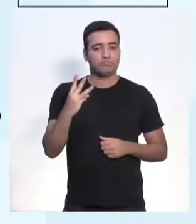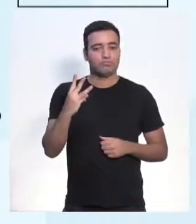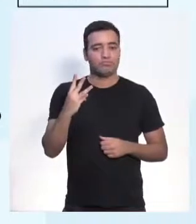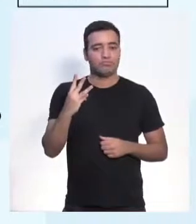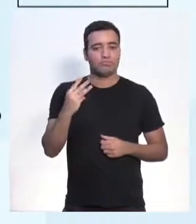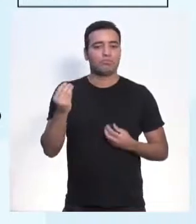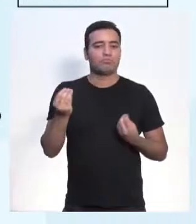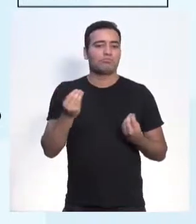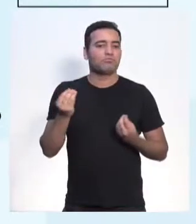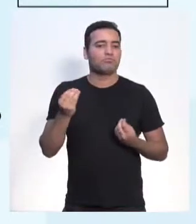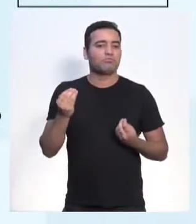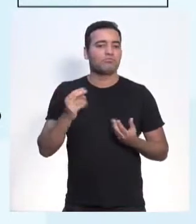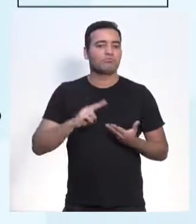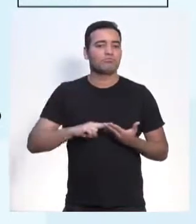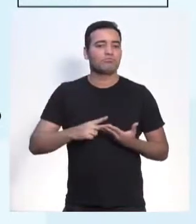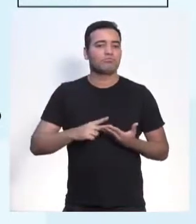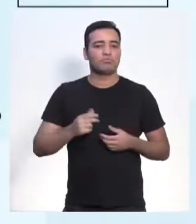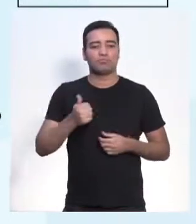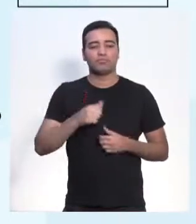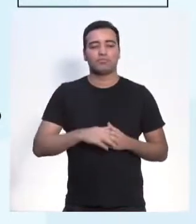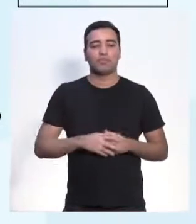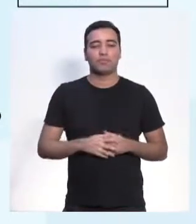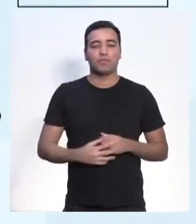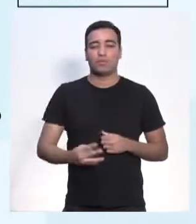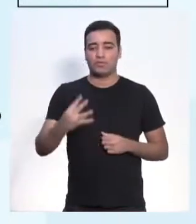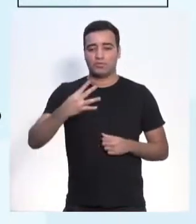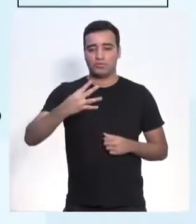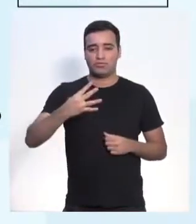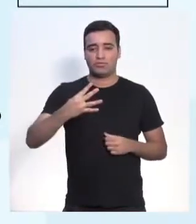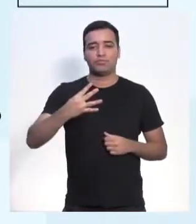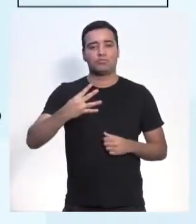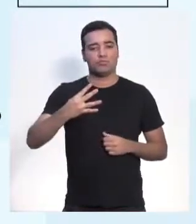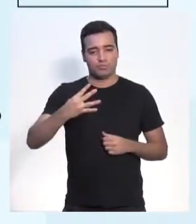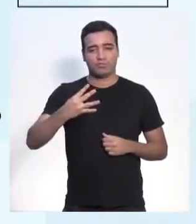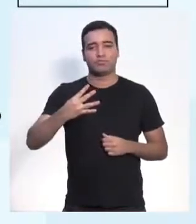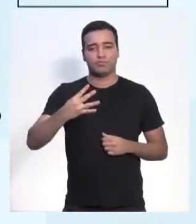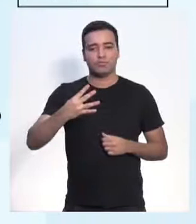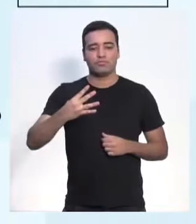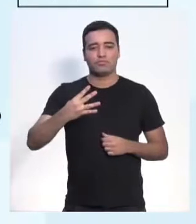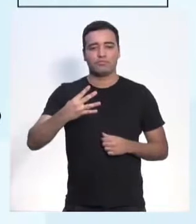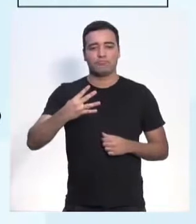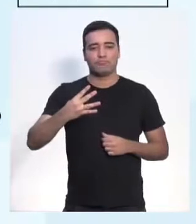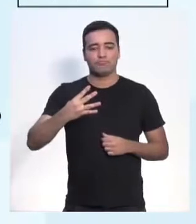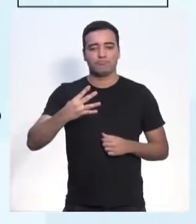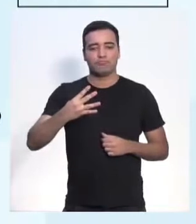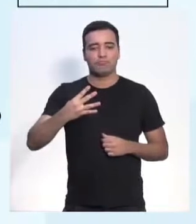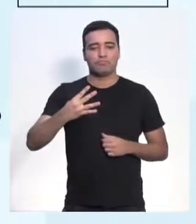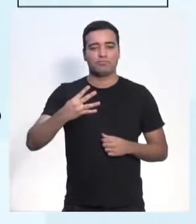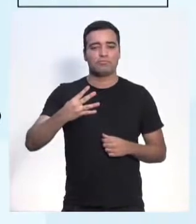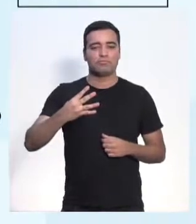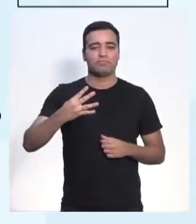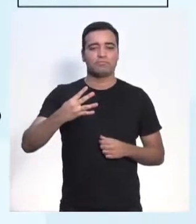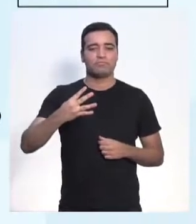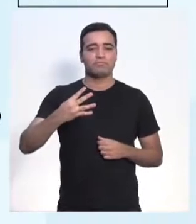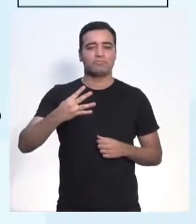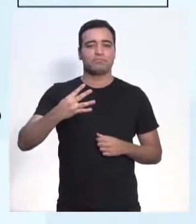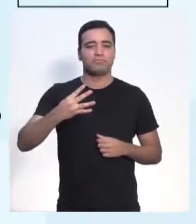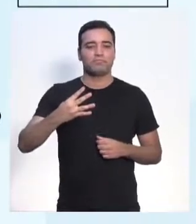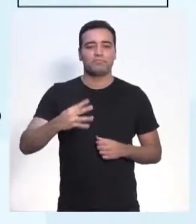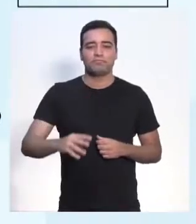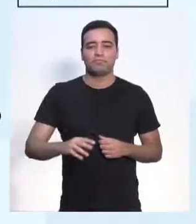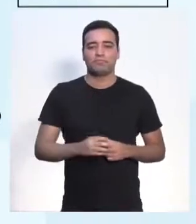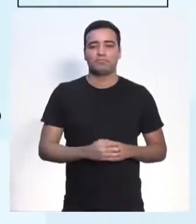hard rock which can be burnt. 4. Provides nutritional support for an